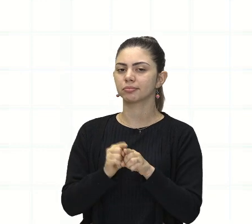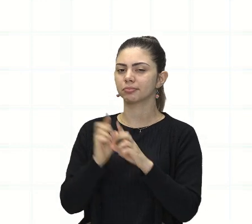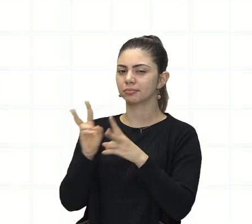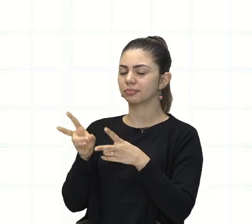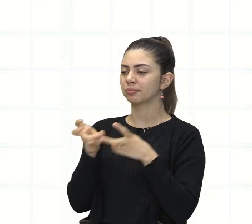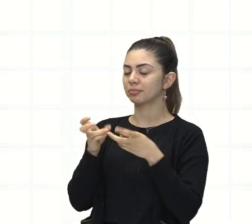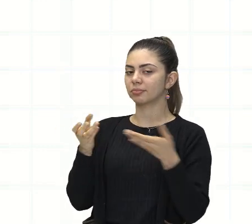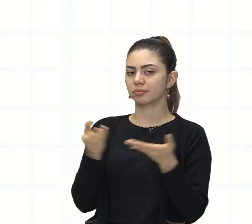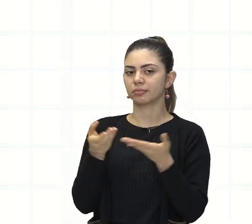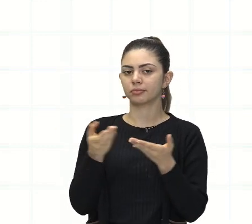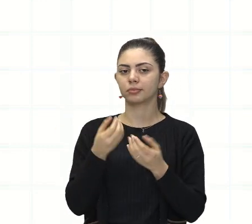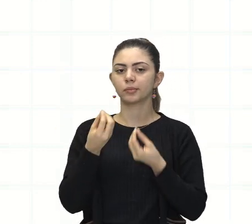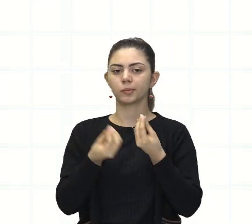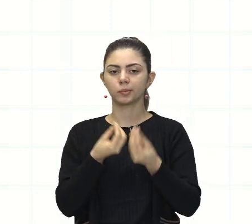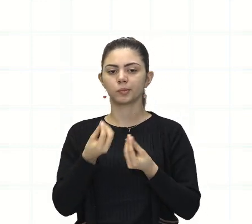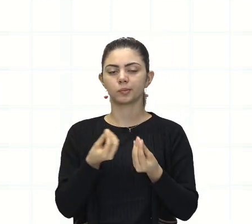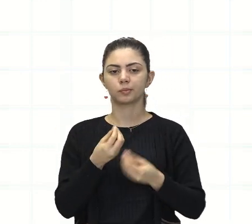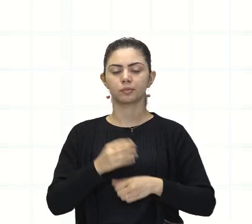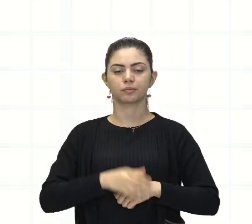na segunda,